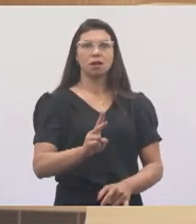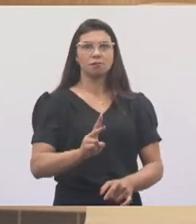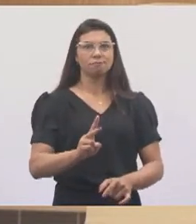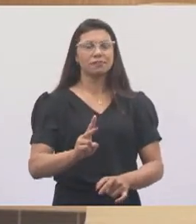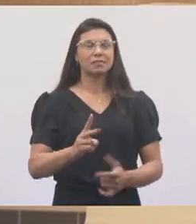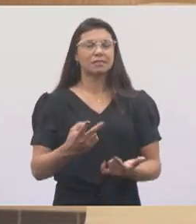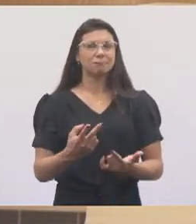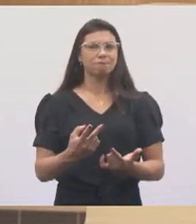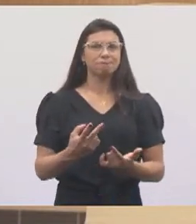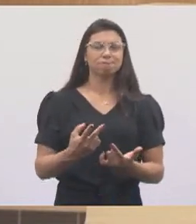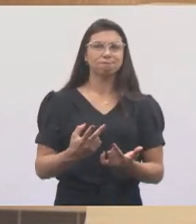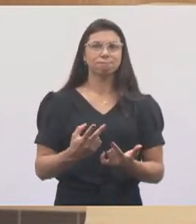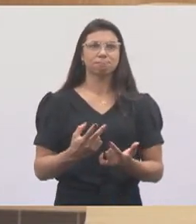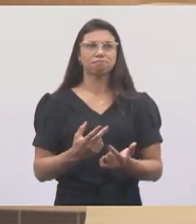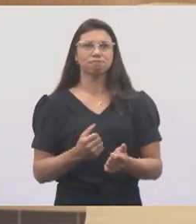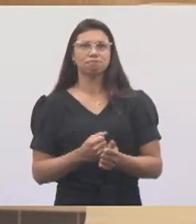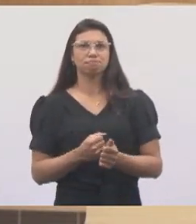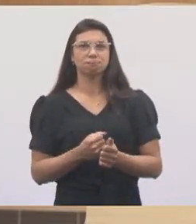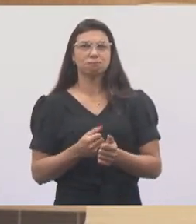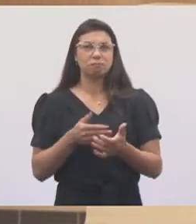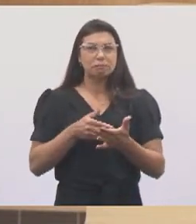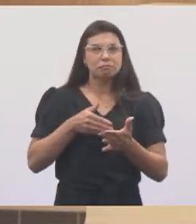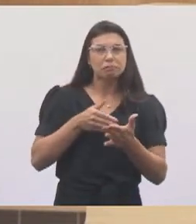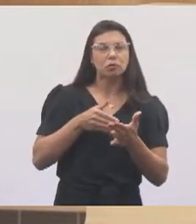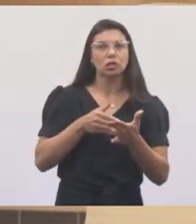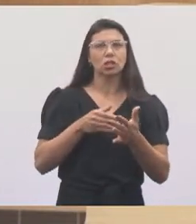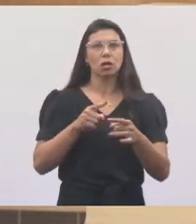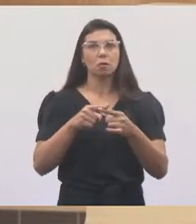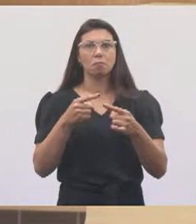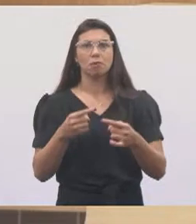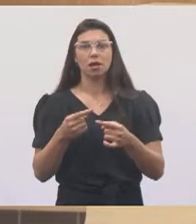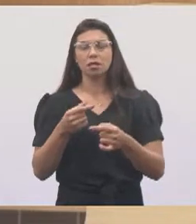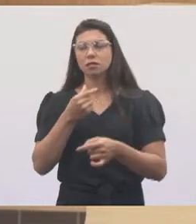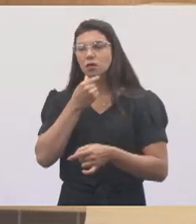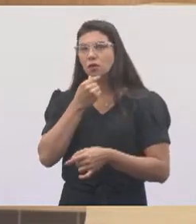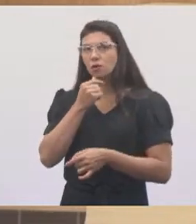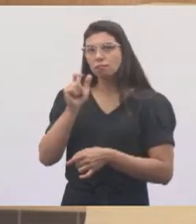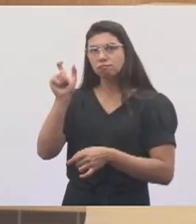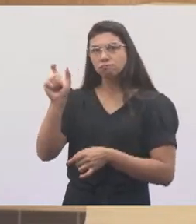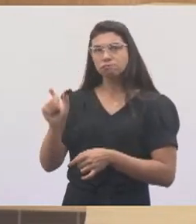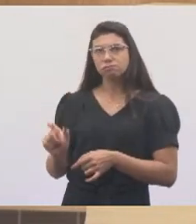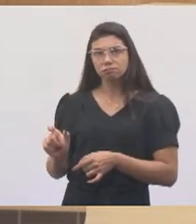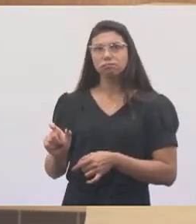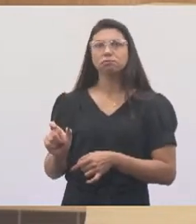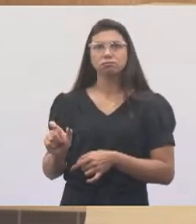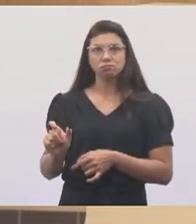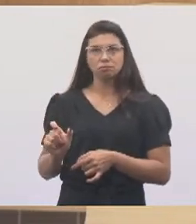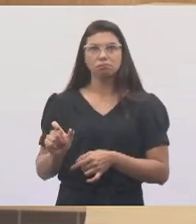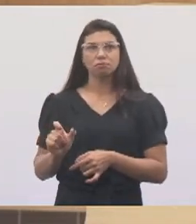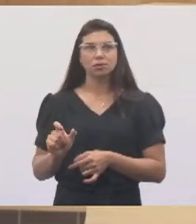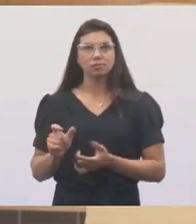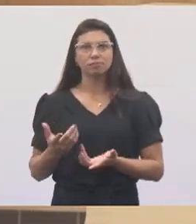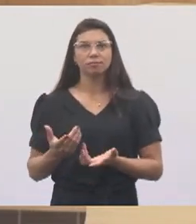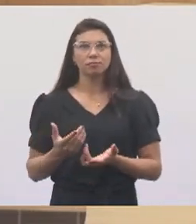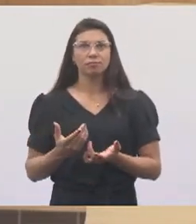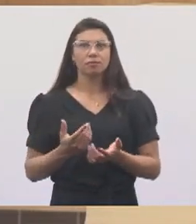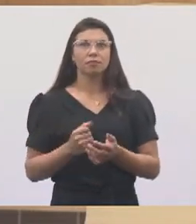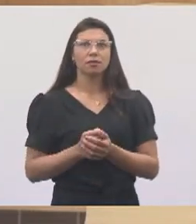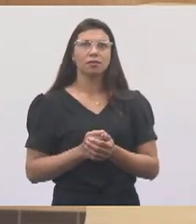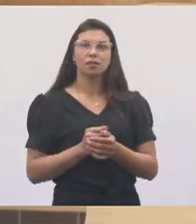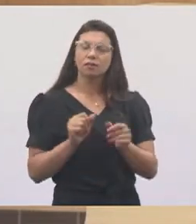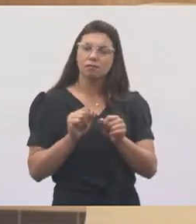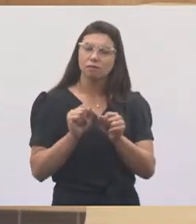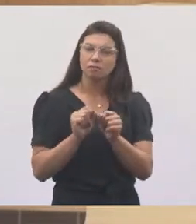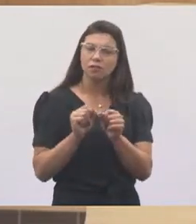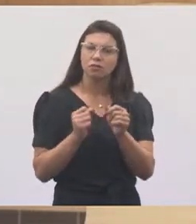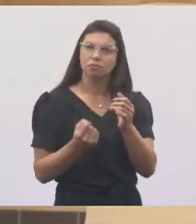isso, mas o Dr. Thales é uma pessoa que tocou meu coração e realmente falou, faça esse projeto, essa